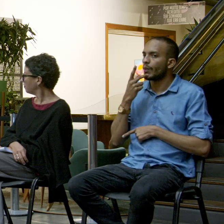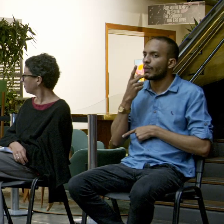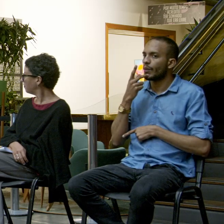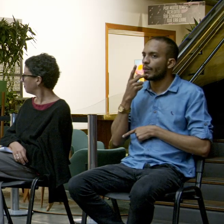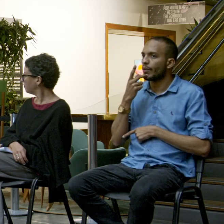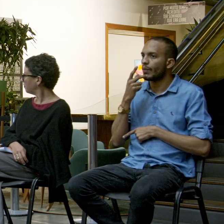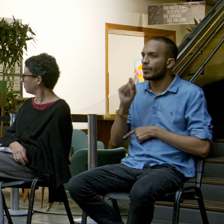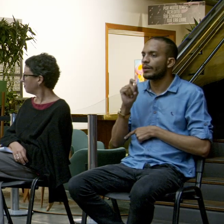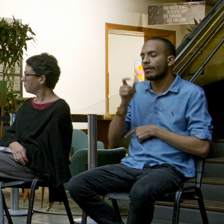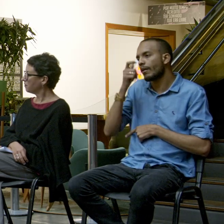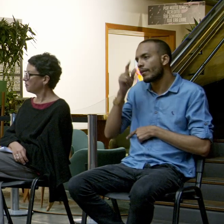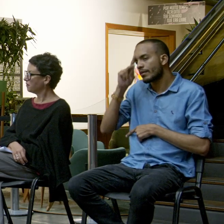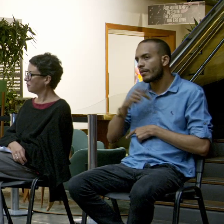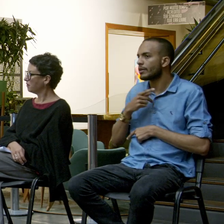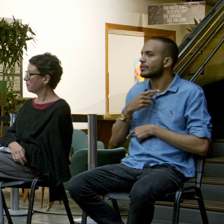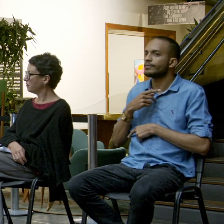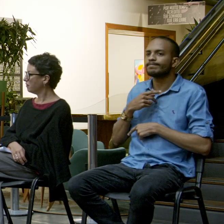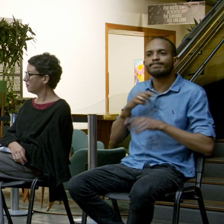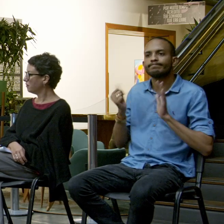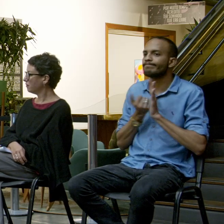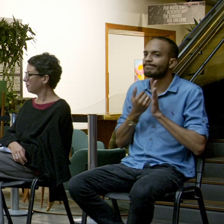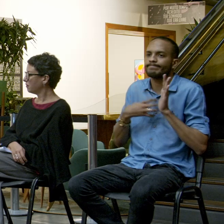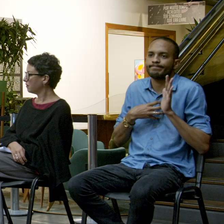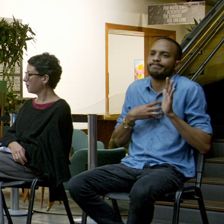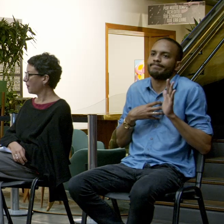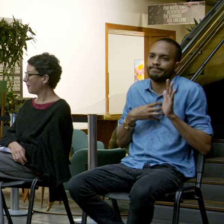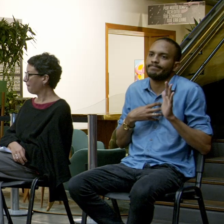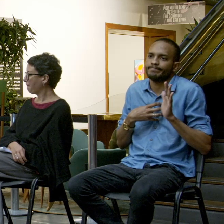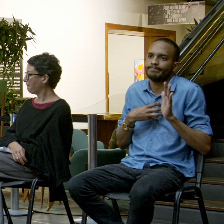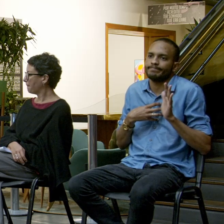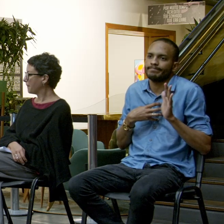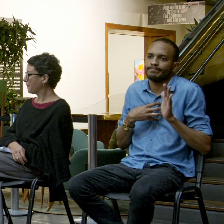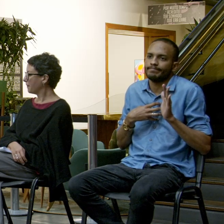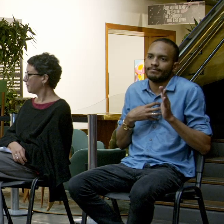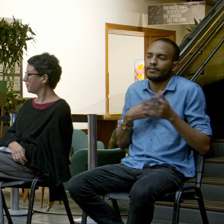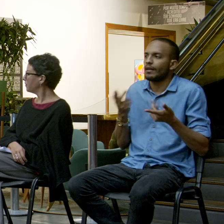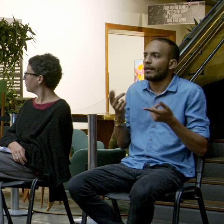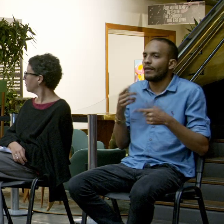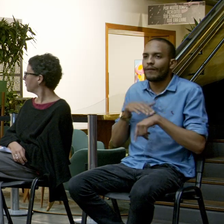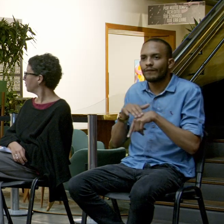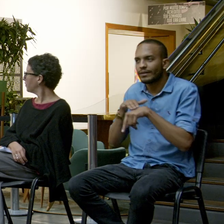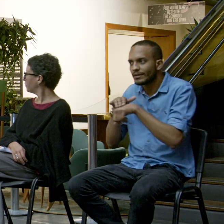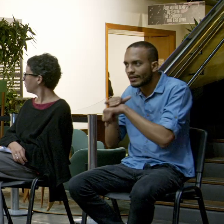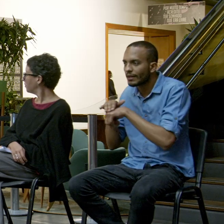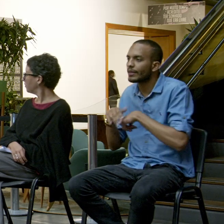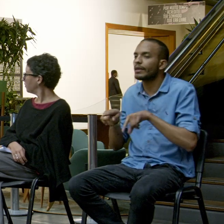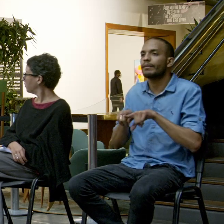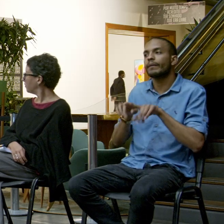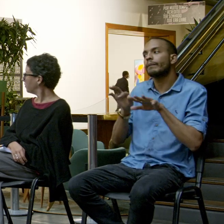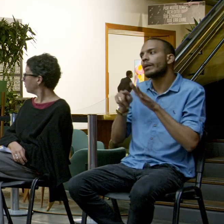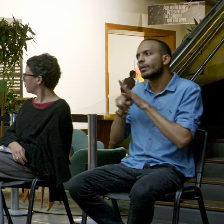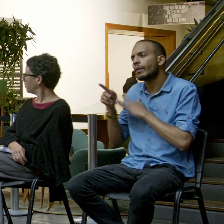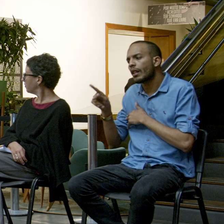uma coisa que, para mim, foi muito marcante. A gente estava conversando, e eu perguntei